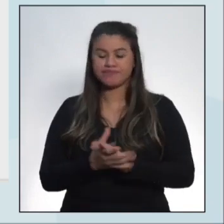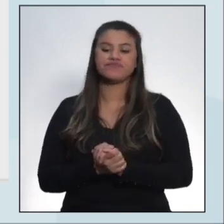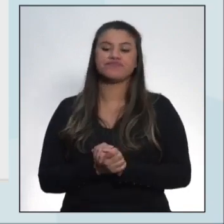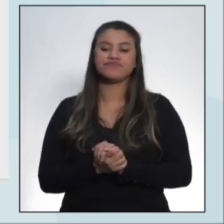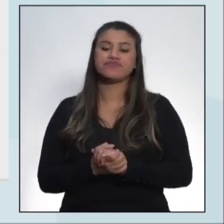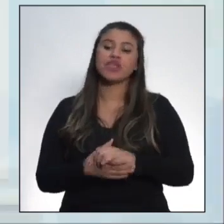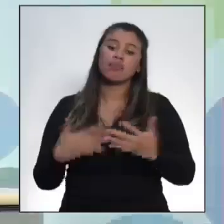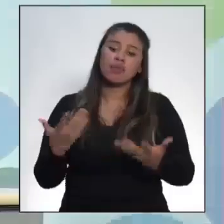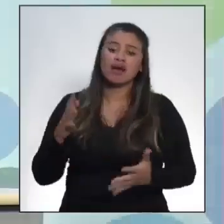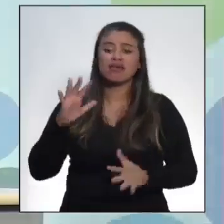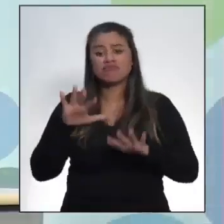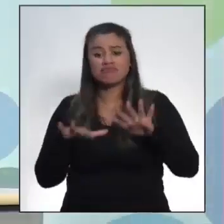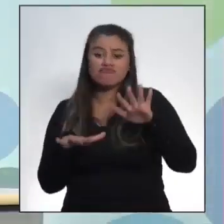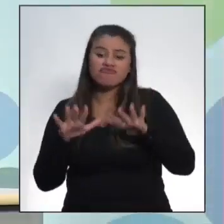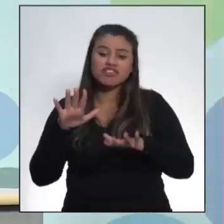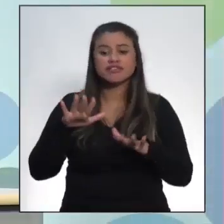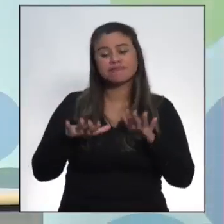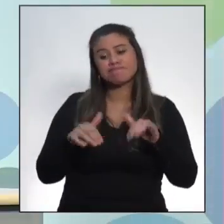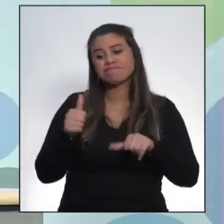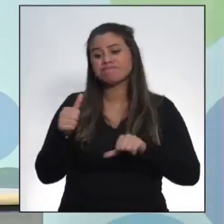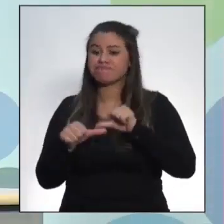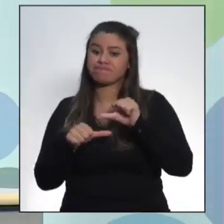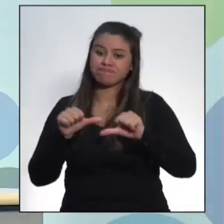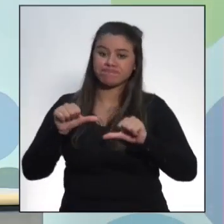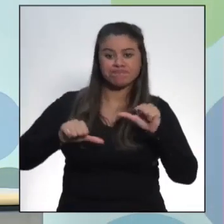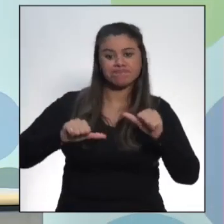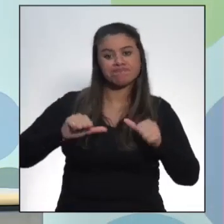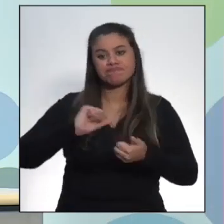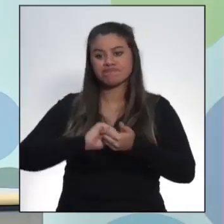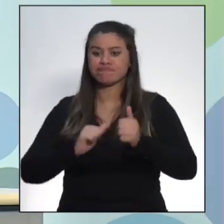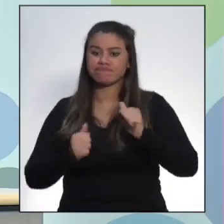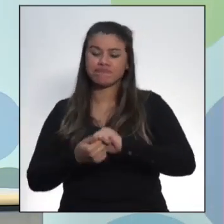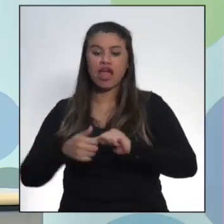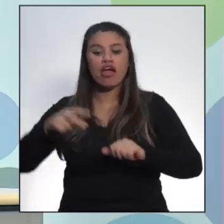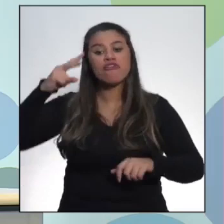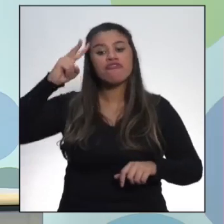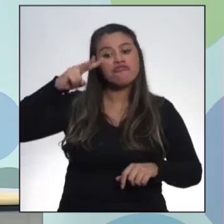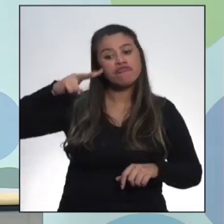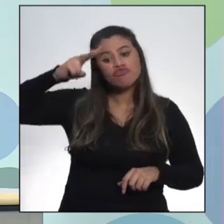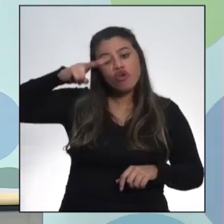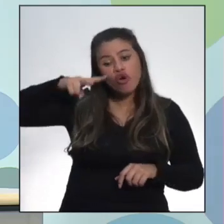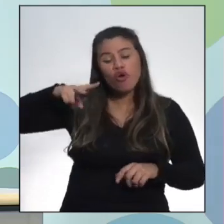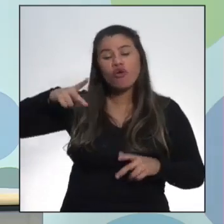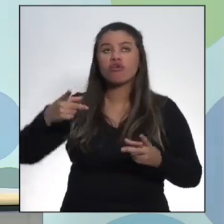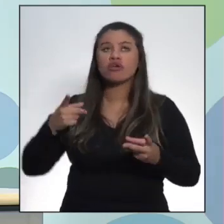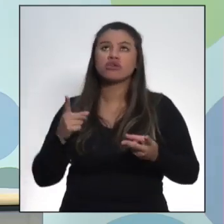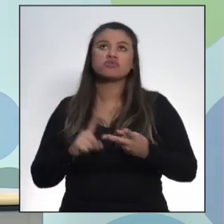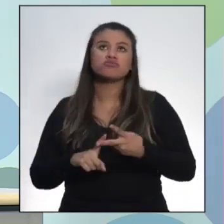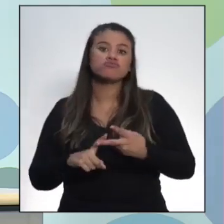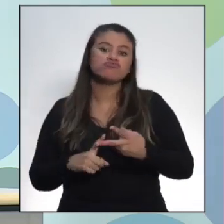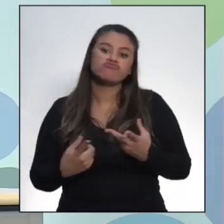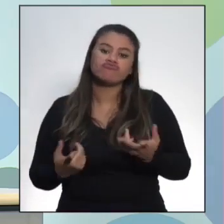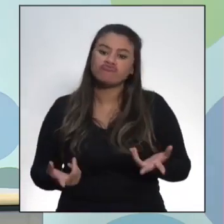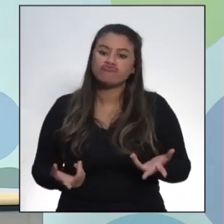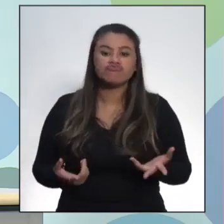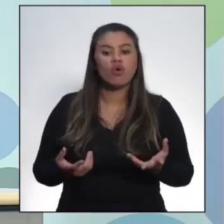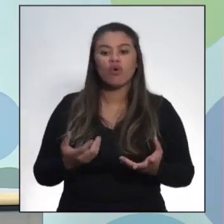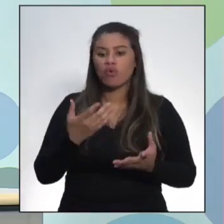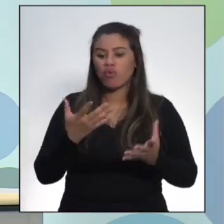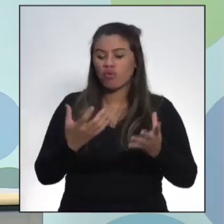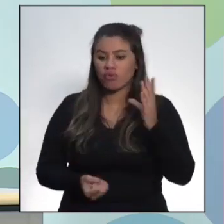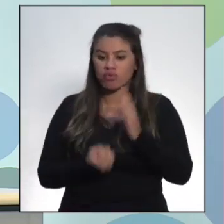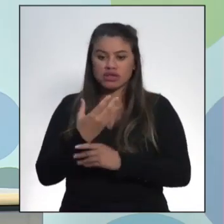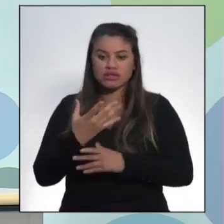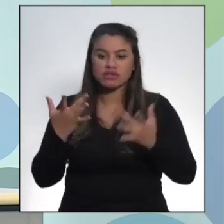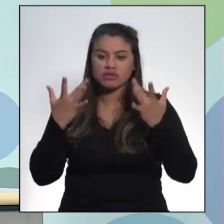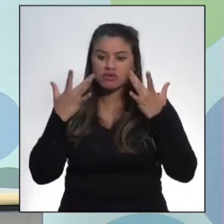isso varia ao longo da história, isso varia ao longo da criação teatral.